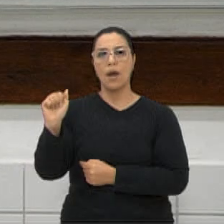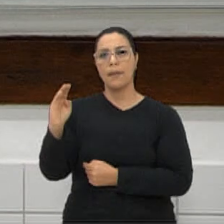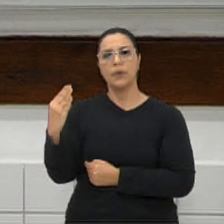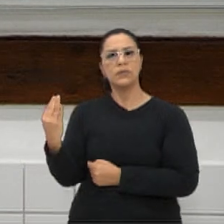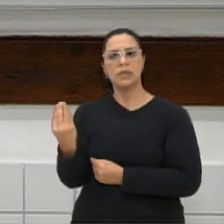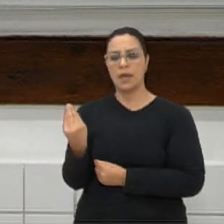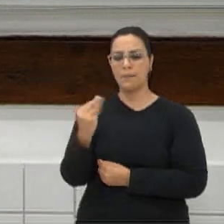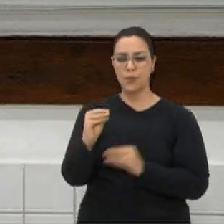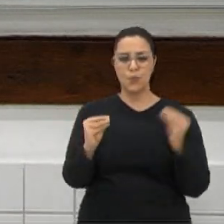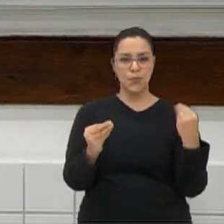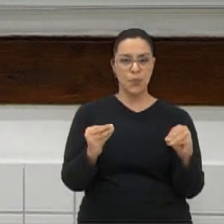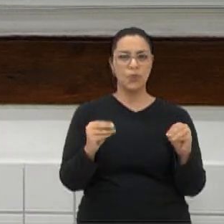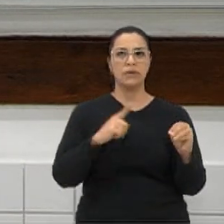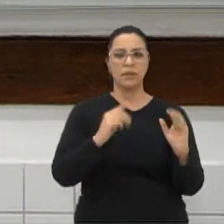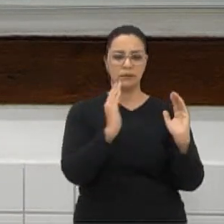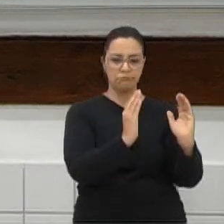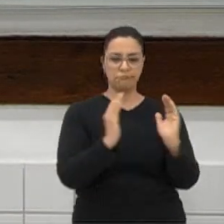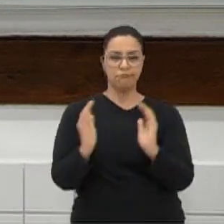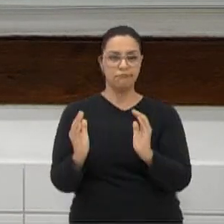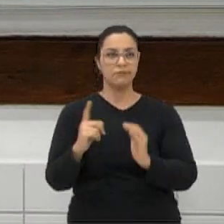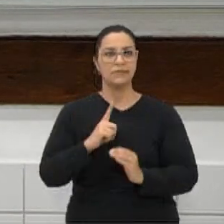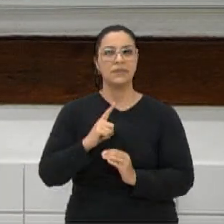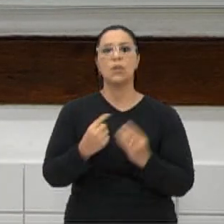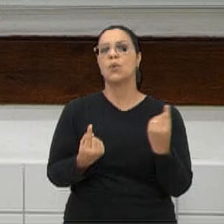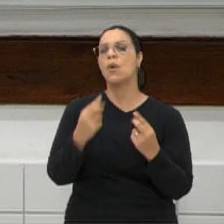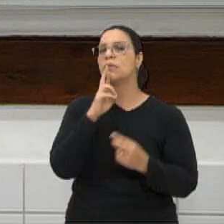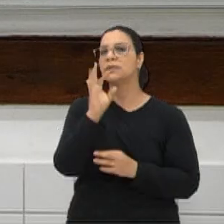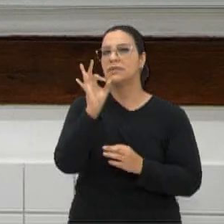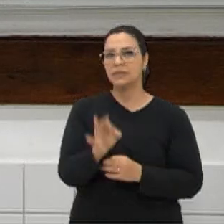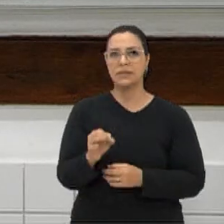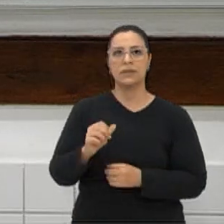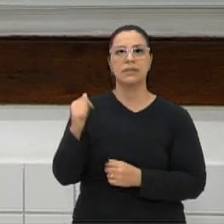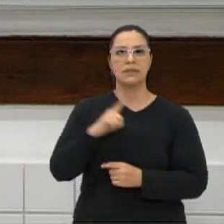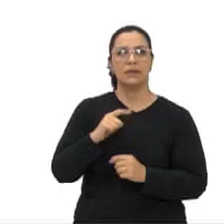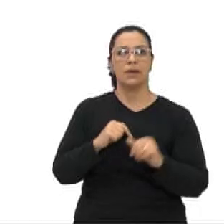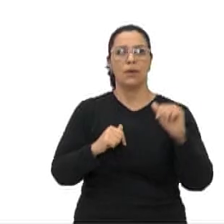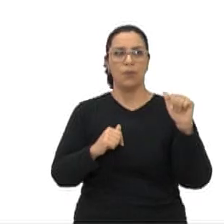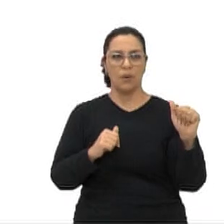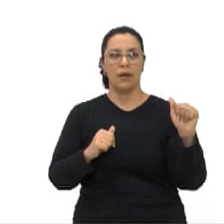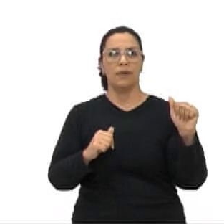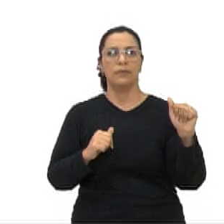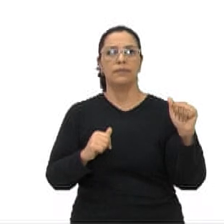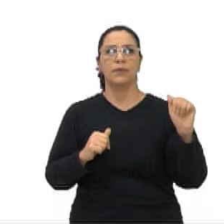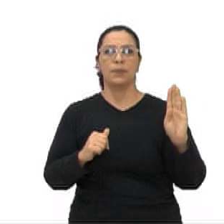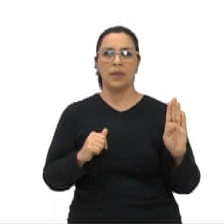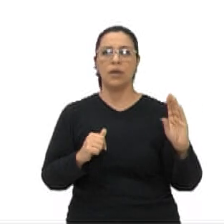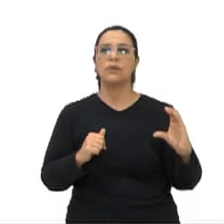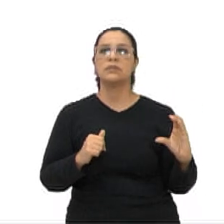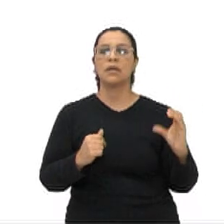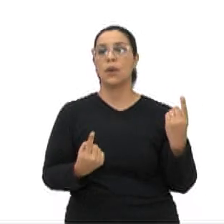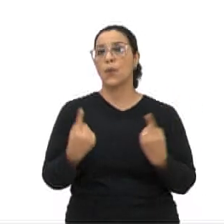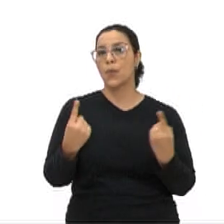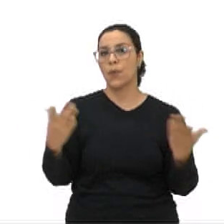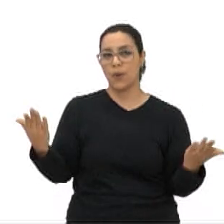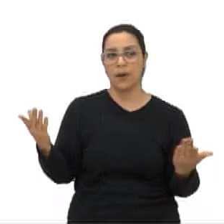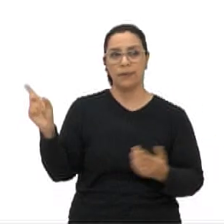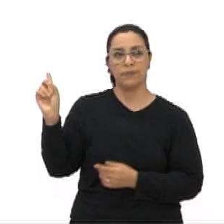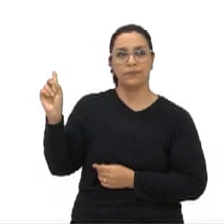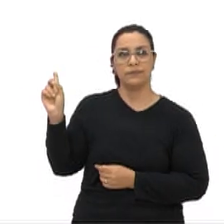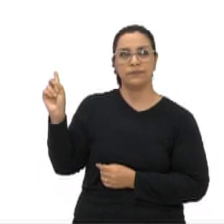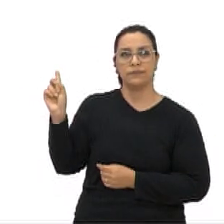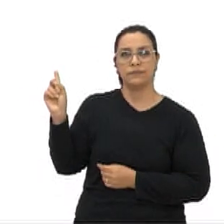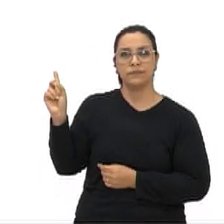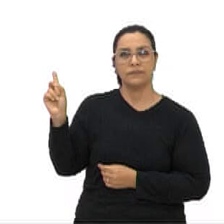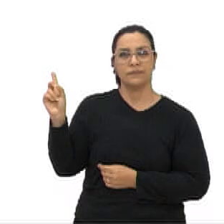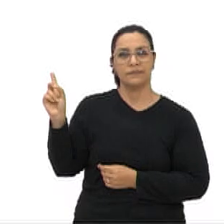vai então colocar a letra correta. Seria o Artimboldo, Caravaggio, o Jacopo, de